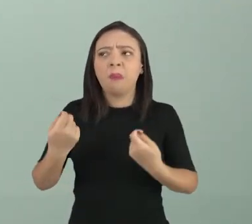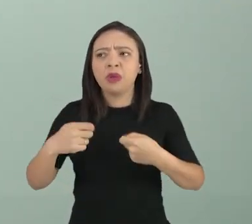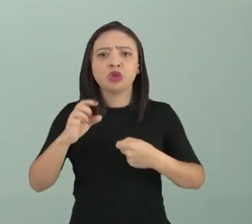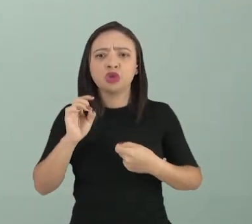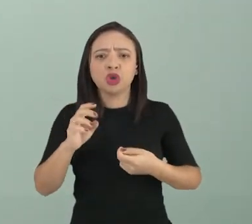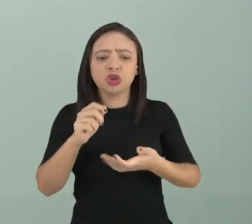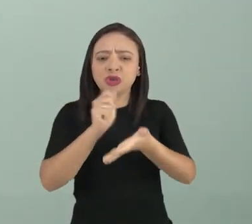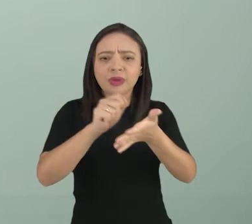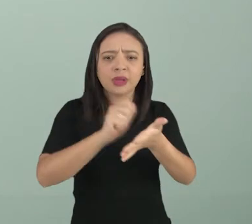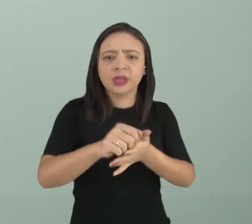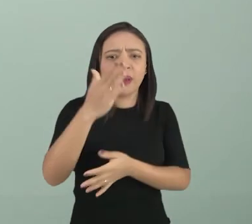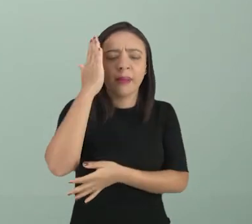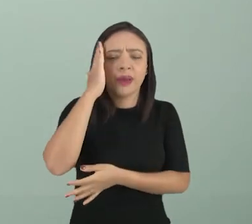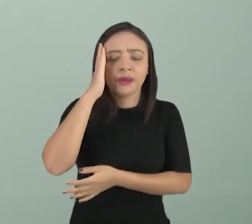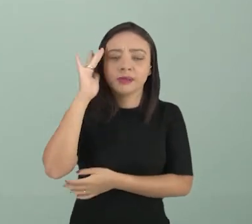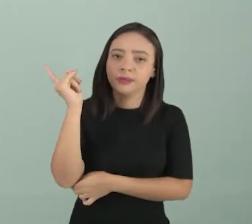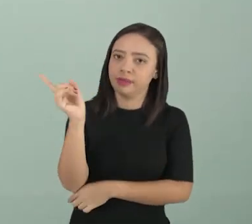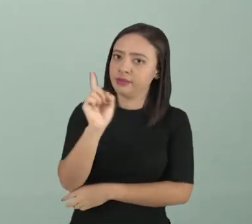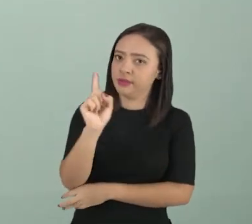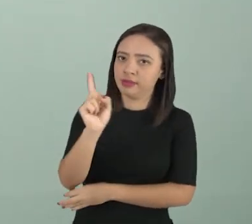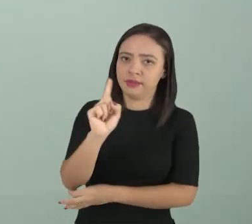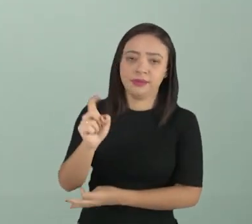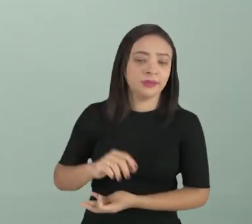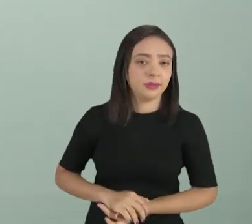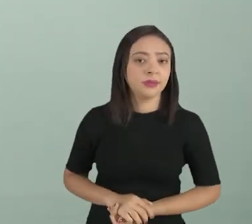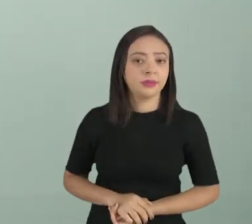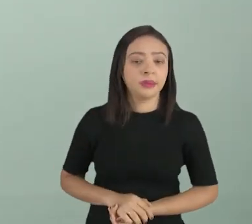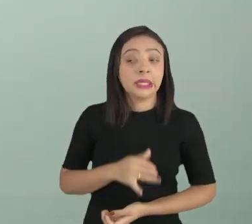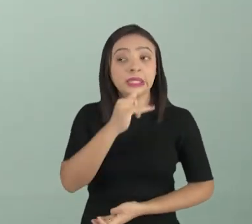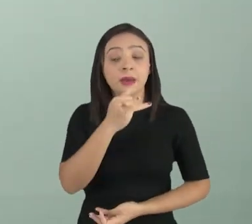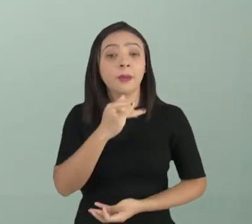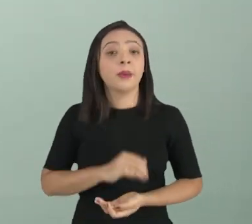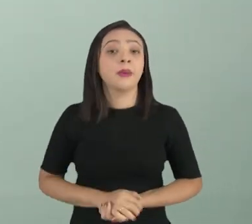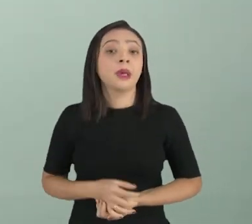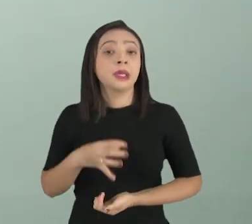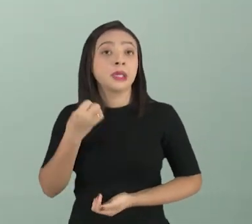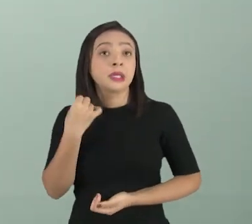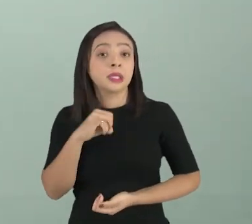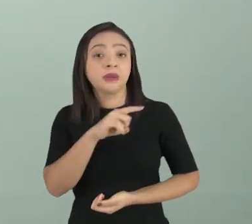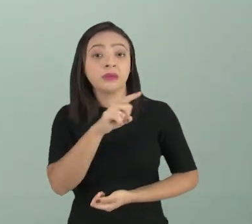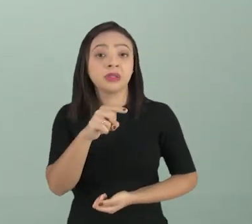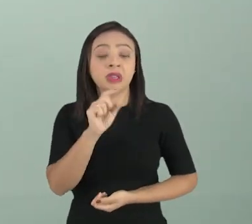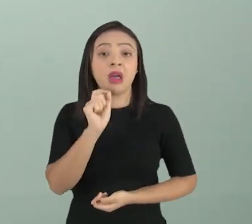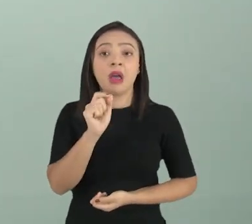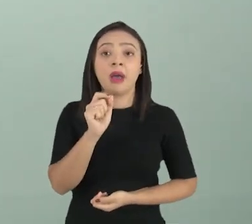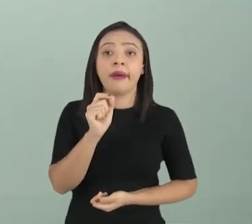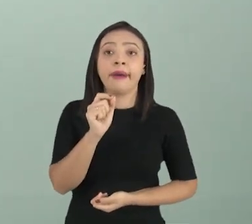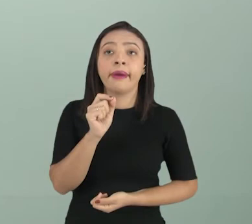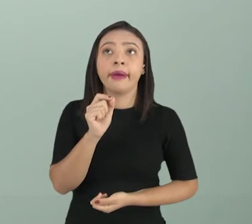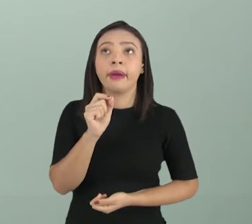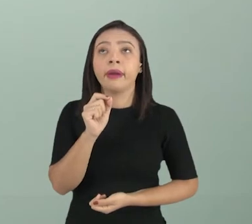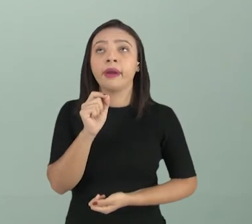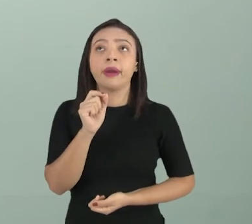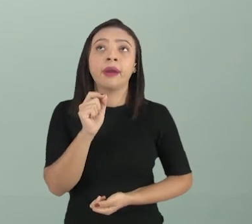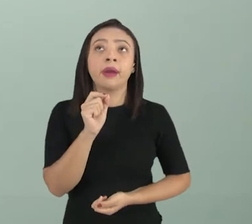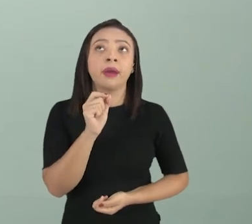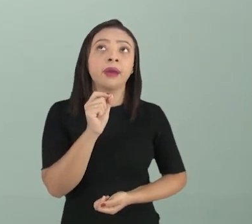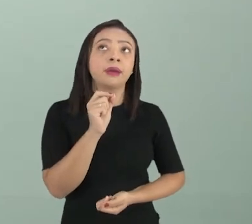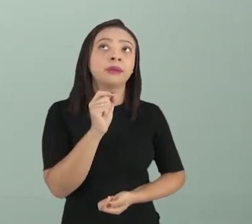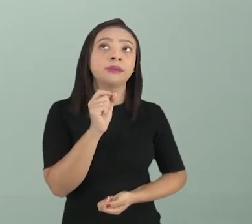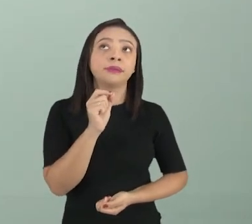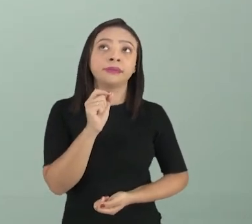fotografia só da gramática não é bem isso você por exemplo a você vai ser secretário em 1